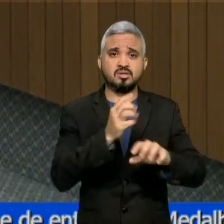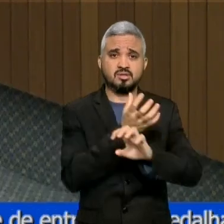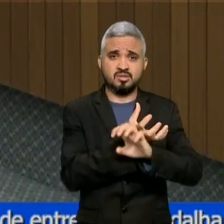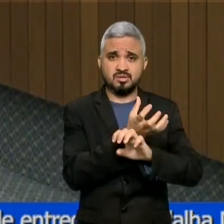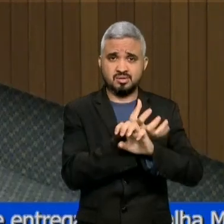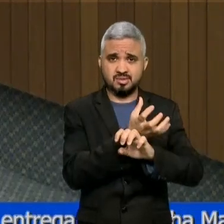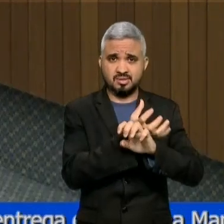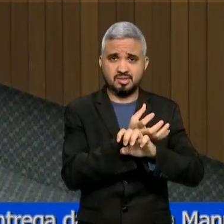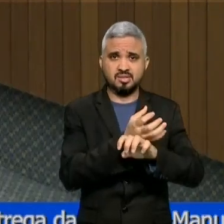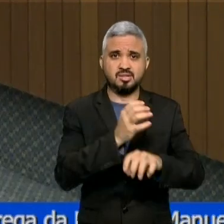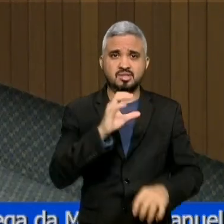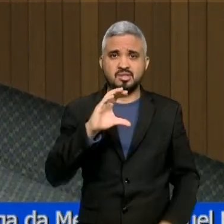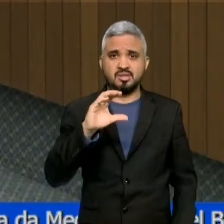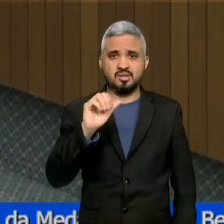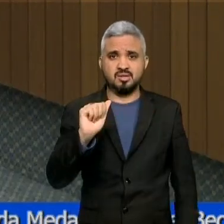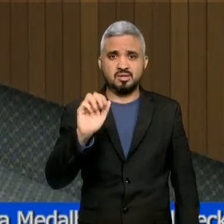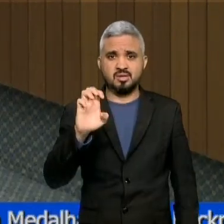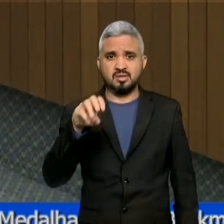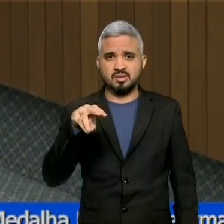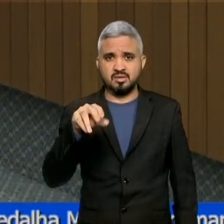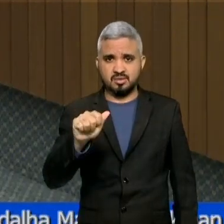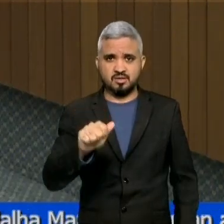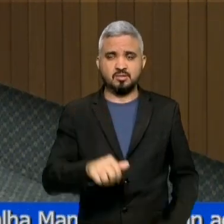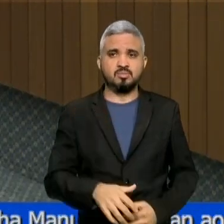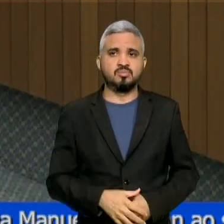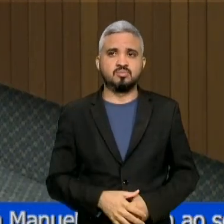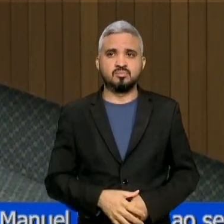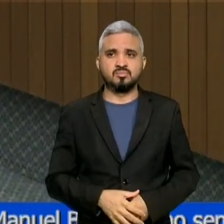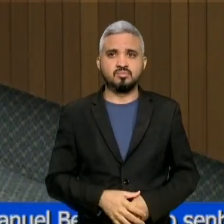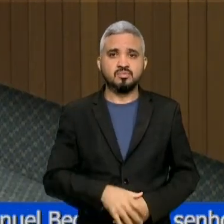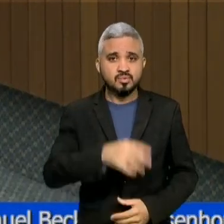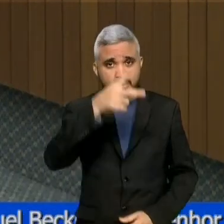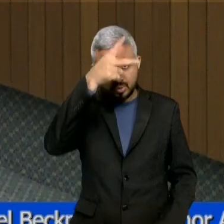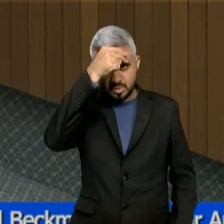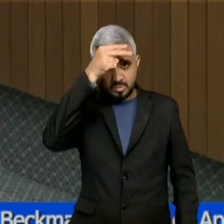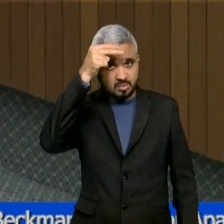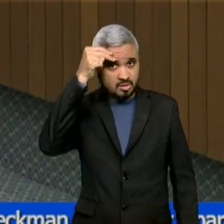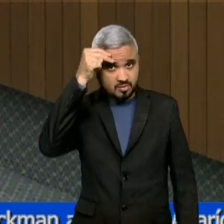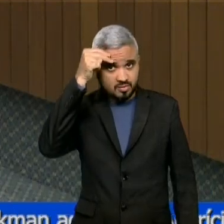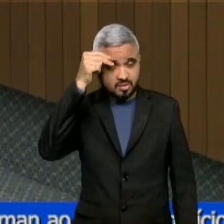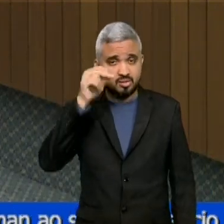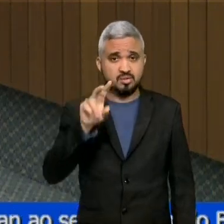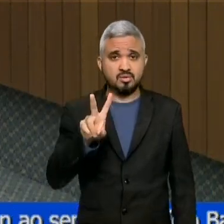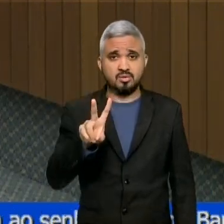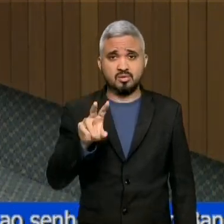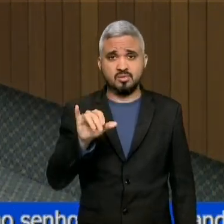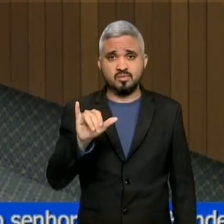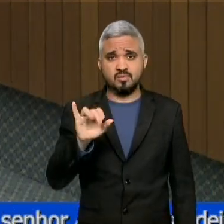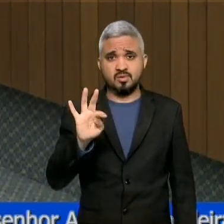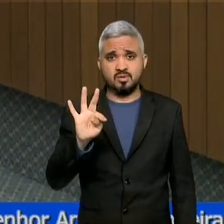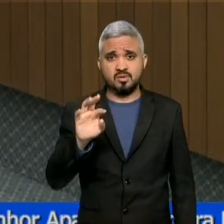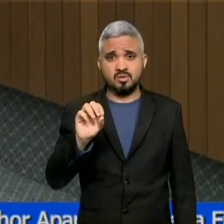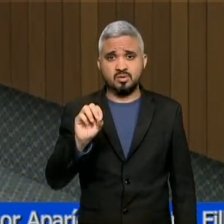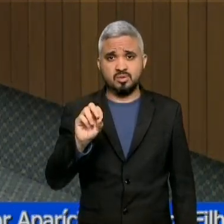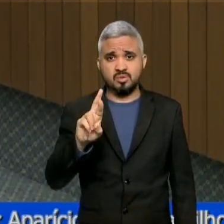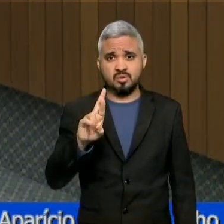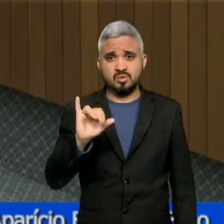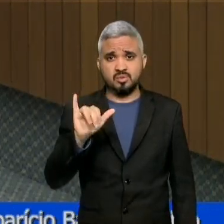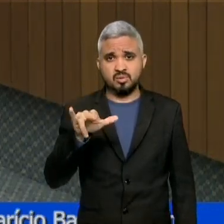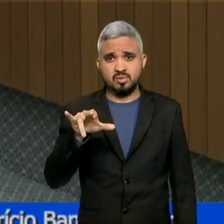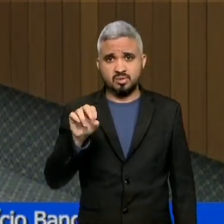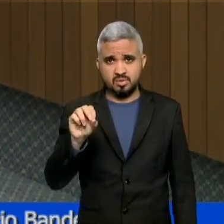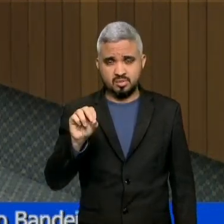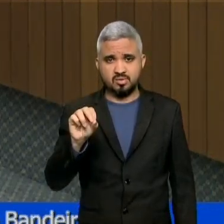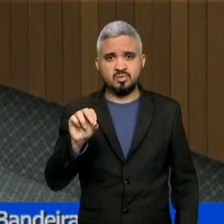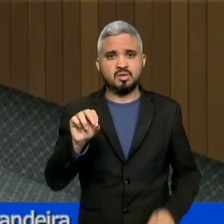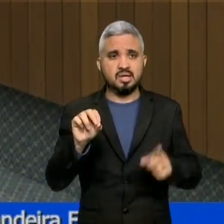que quando o senhor foi prefeito de Vitorino, já era careca. Eu fiquei impressionado assim, qual é a idade que Aparício tem hoje,